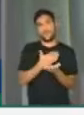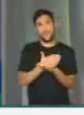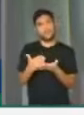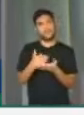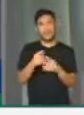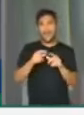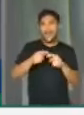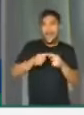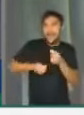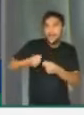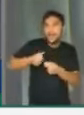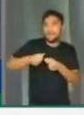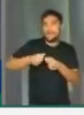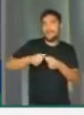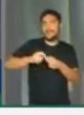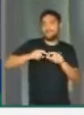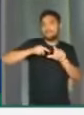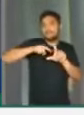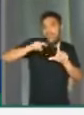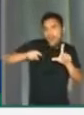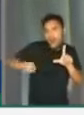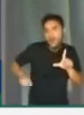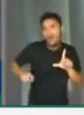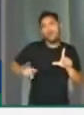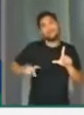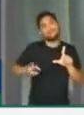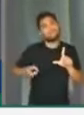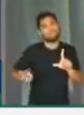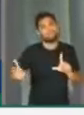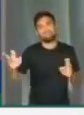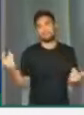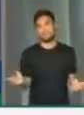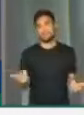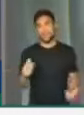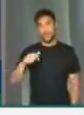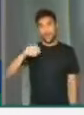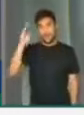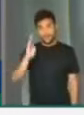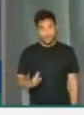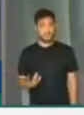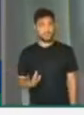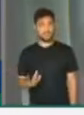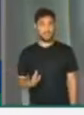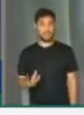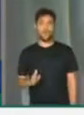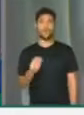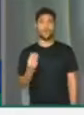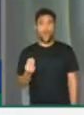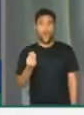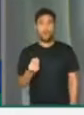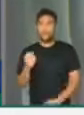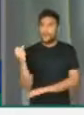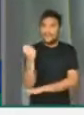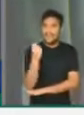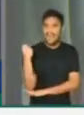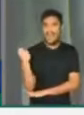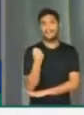recessão que pode ser absolutamente prolongada. Aqui no Brasil, ela repercute de forma mais grave e